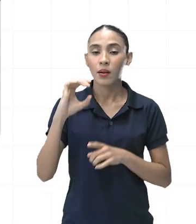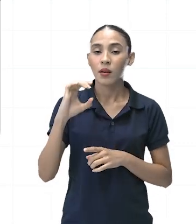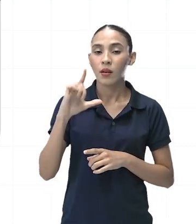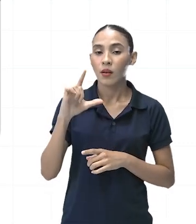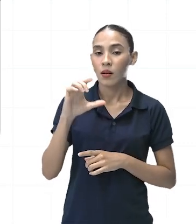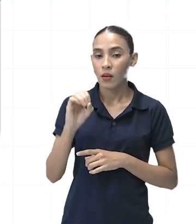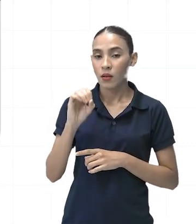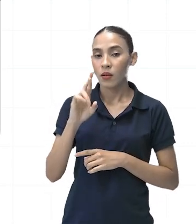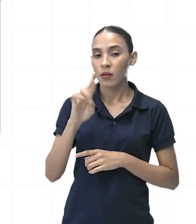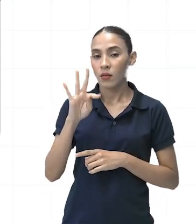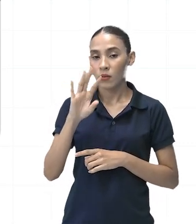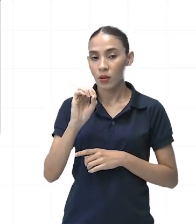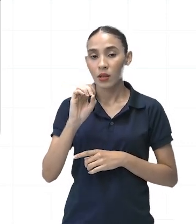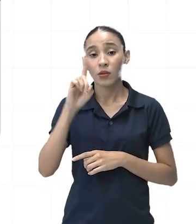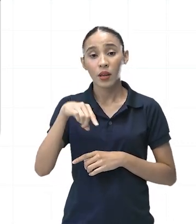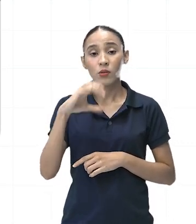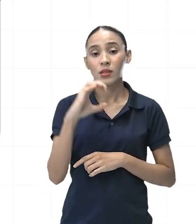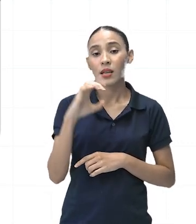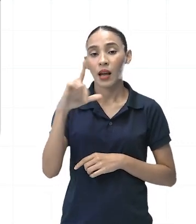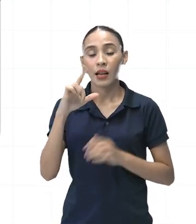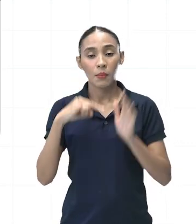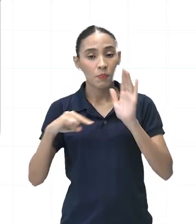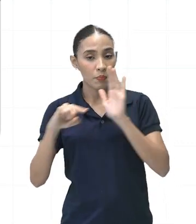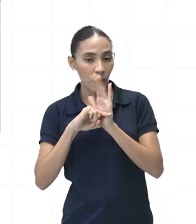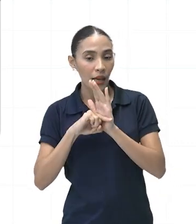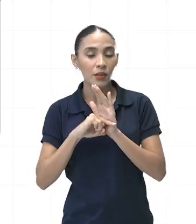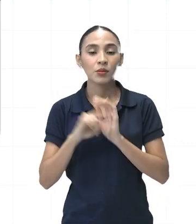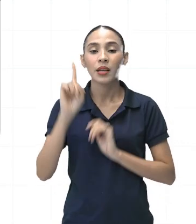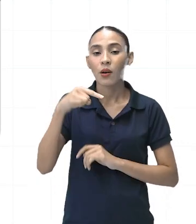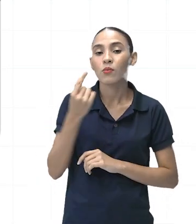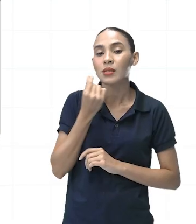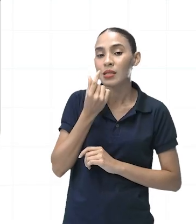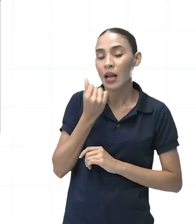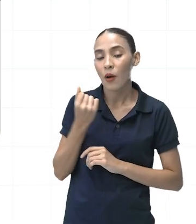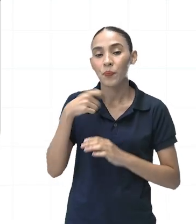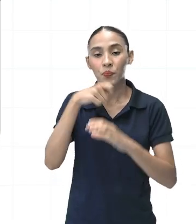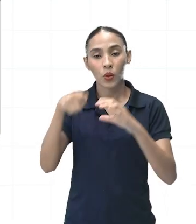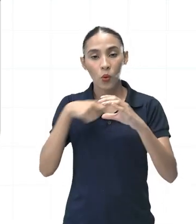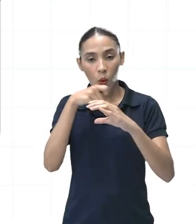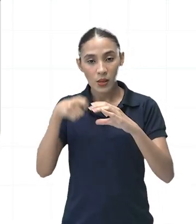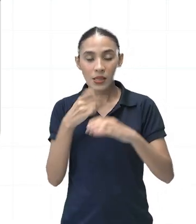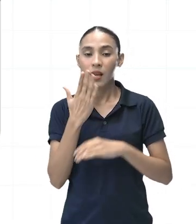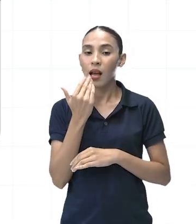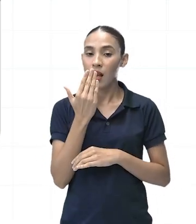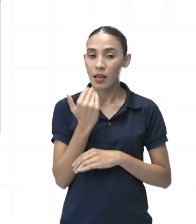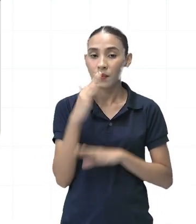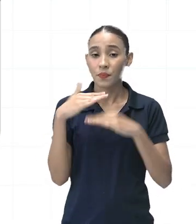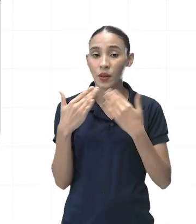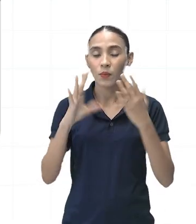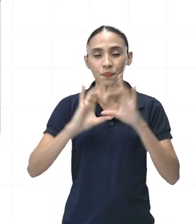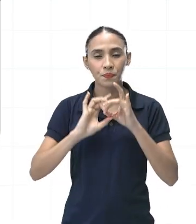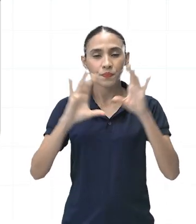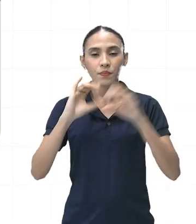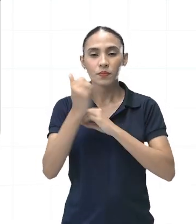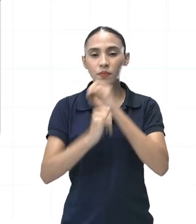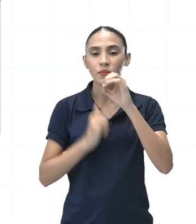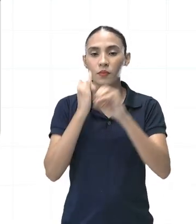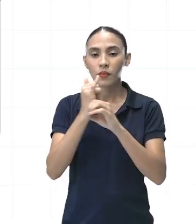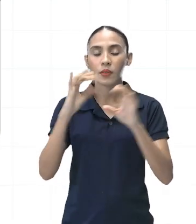o Cl-, como vocês podem observar, que compõe o nosso sal de cozinha. Esses íons